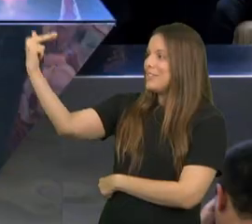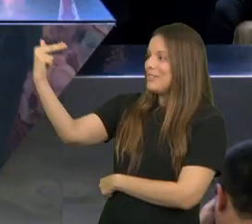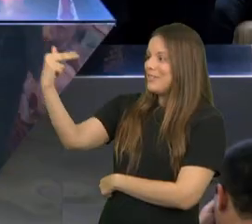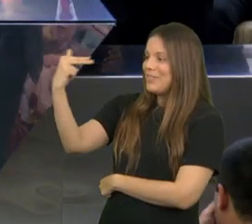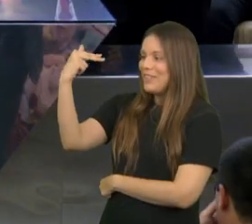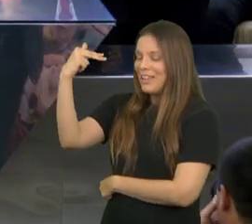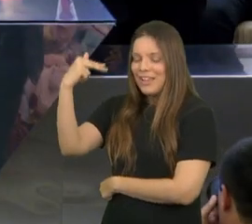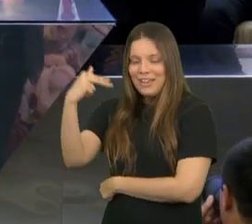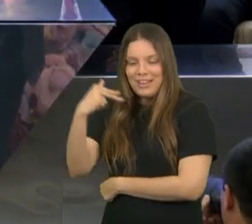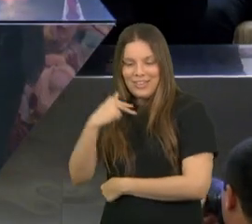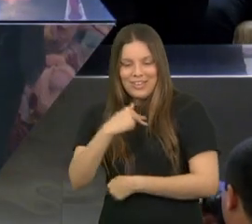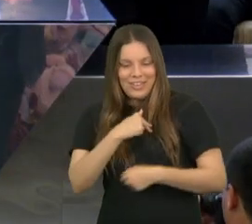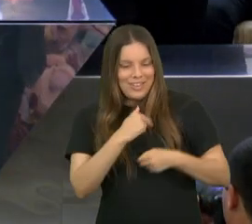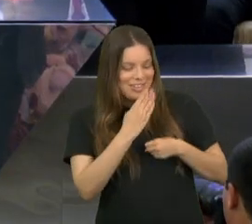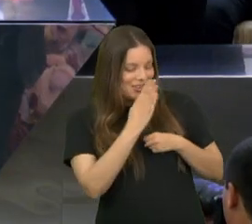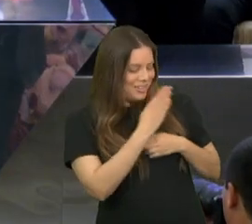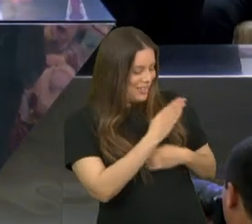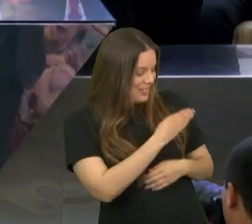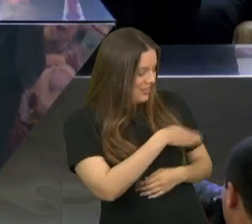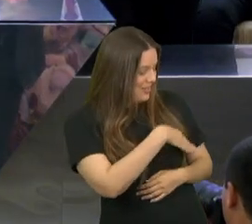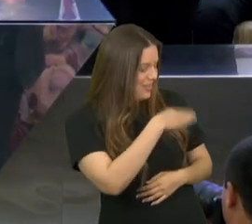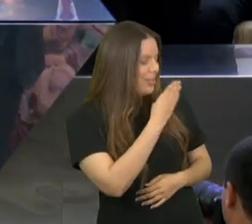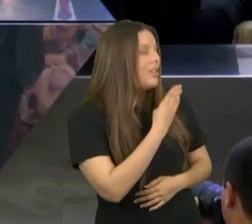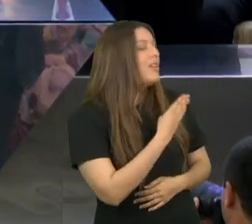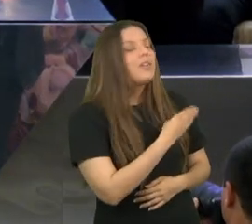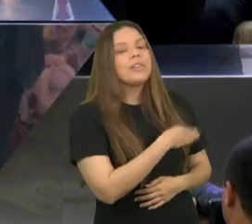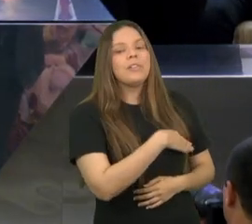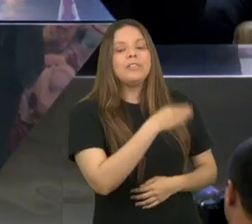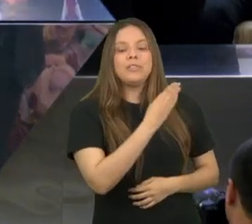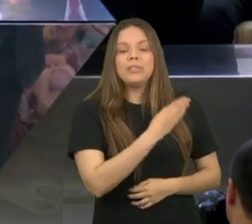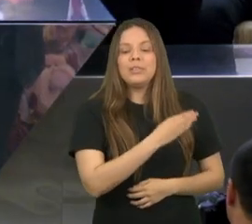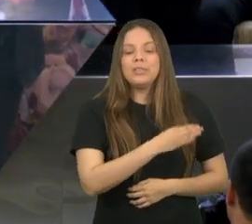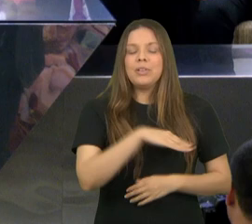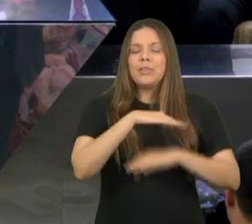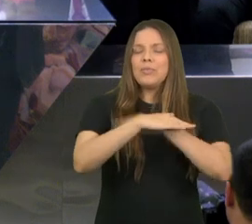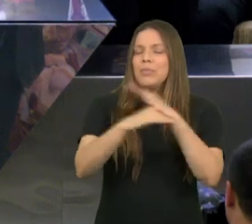Cuando miras el corazón, todo lo puedes